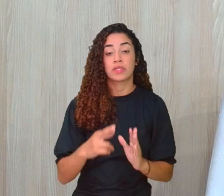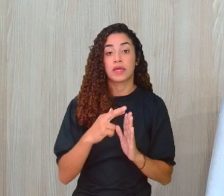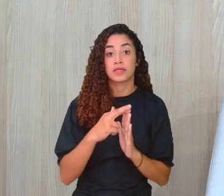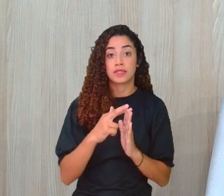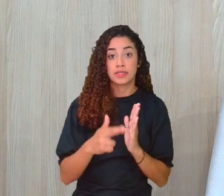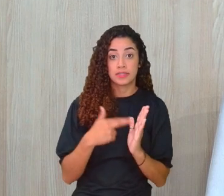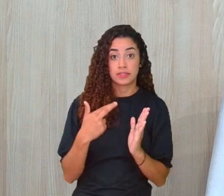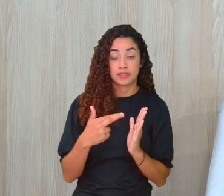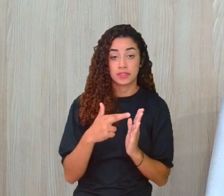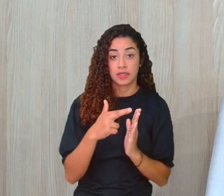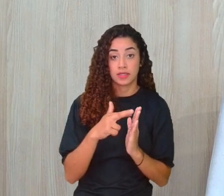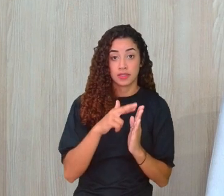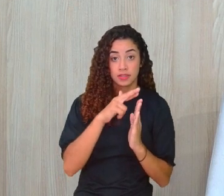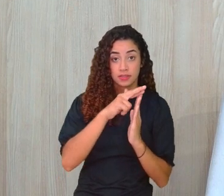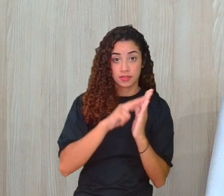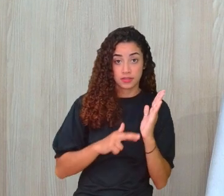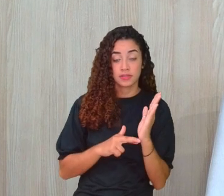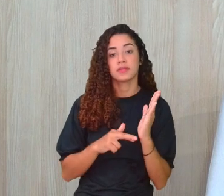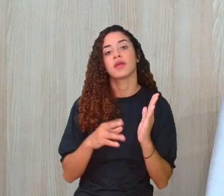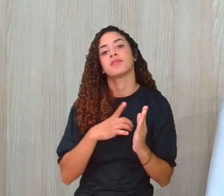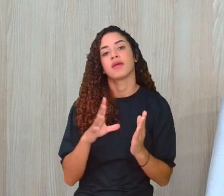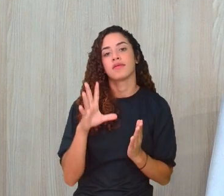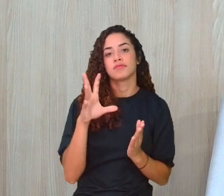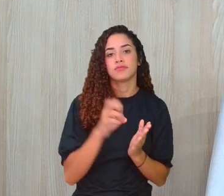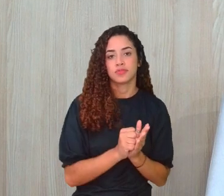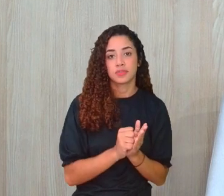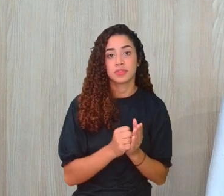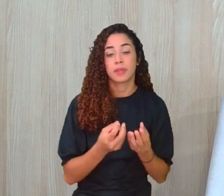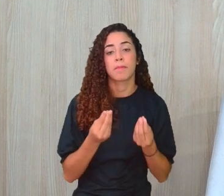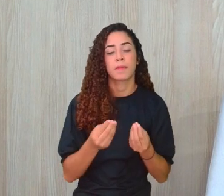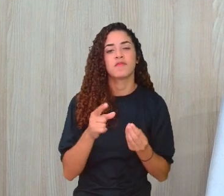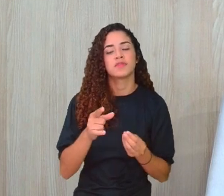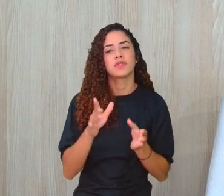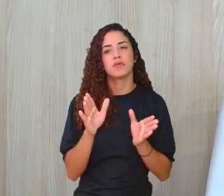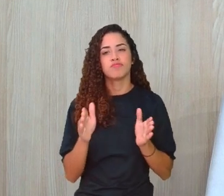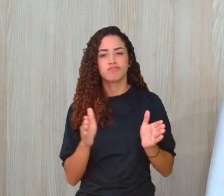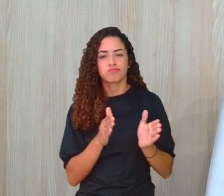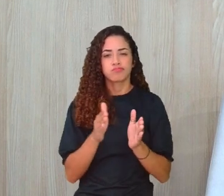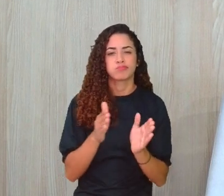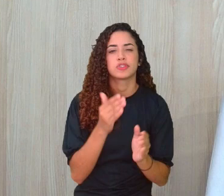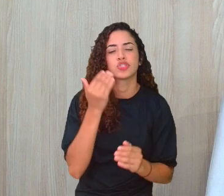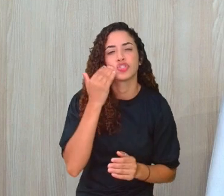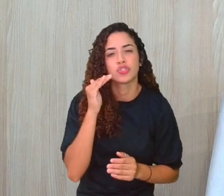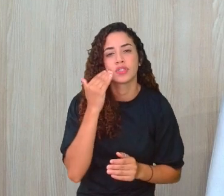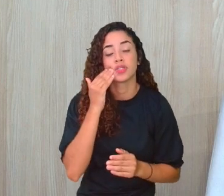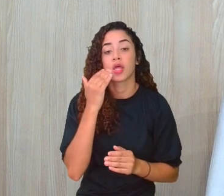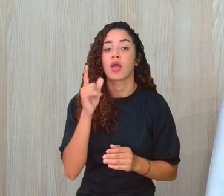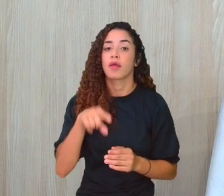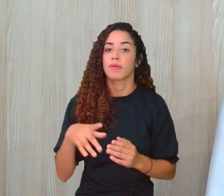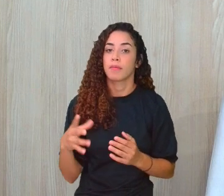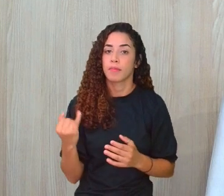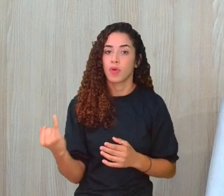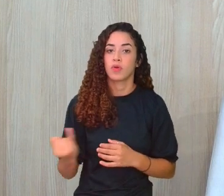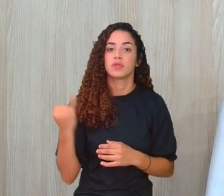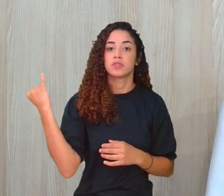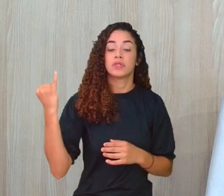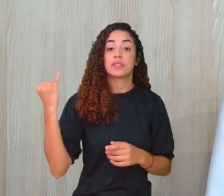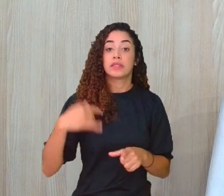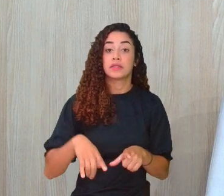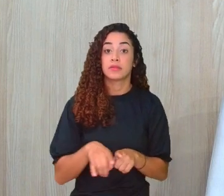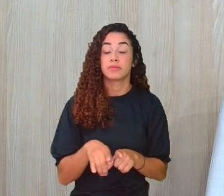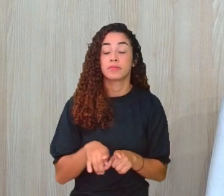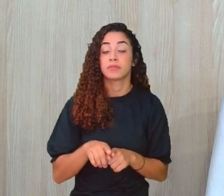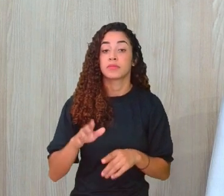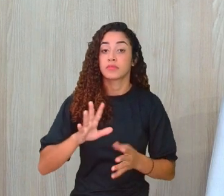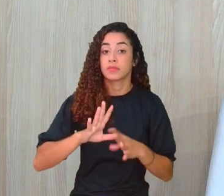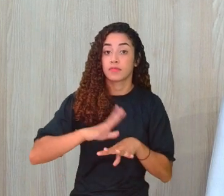lá registrada para você ter um norte. Então, é muito importante ter esse registro. Inclusive na matemática, foi através